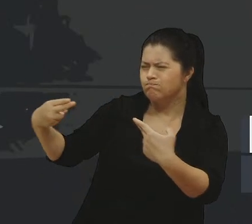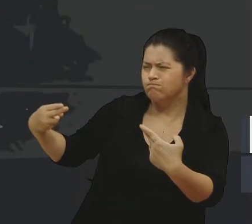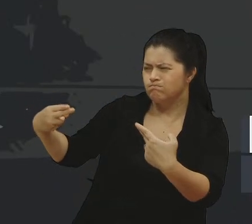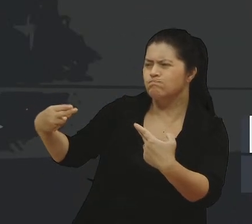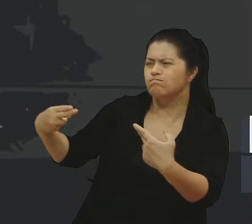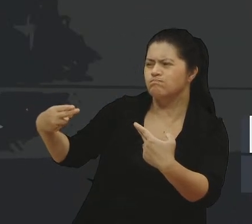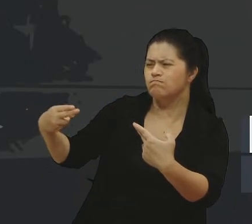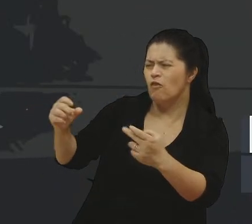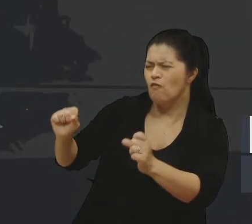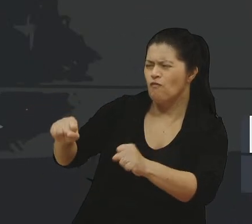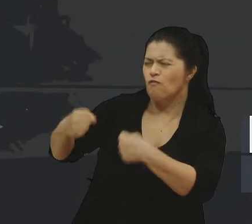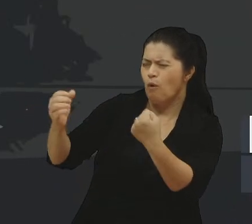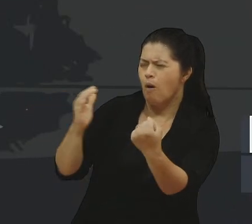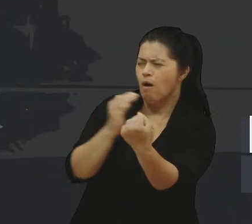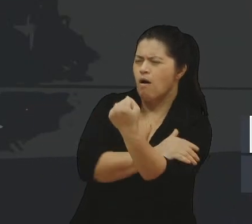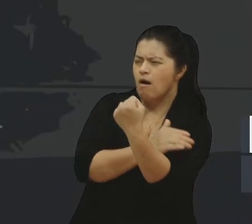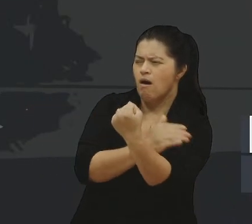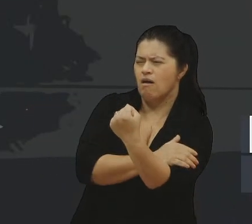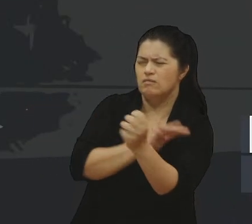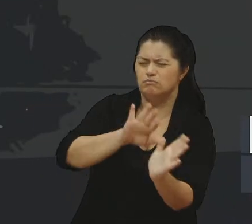vou na força do braço, vocês vão dizer.